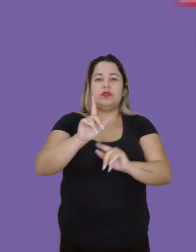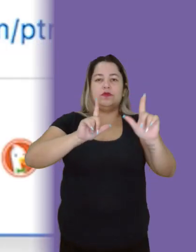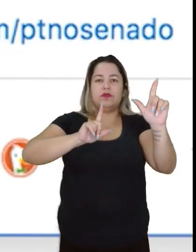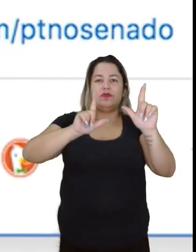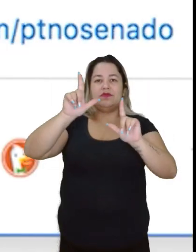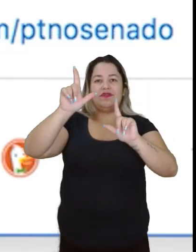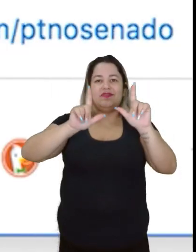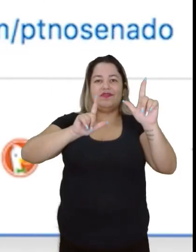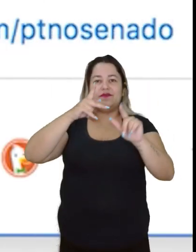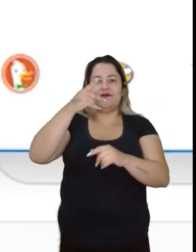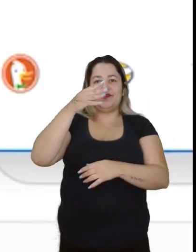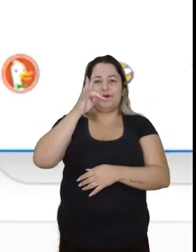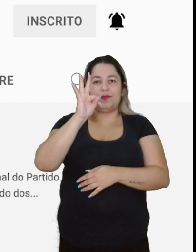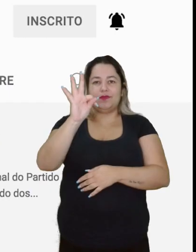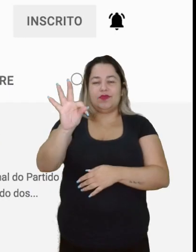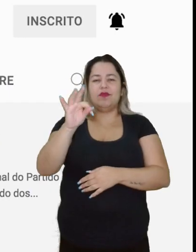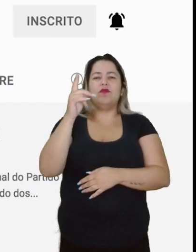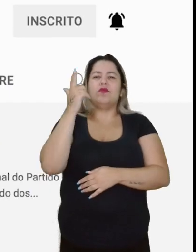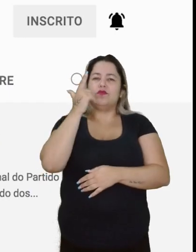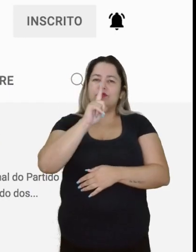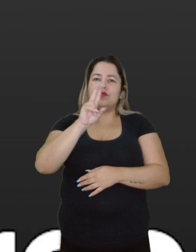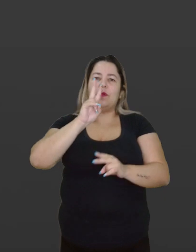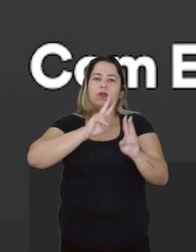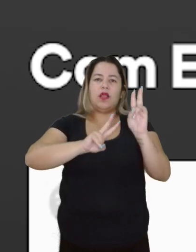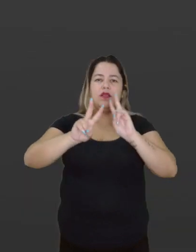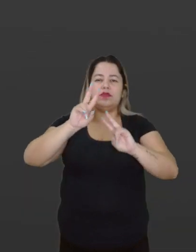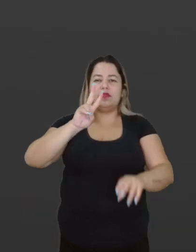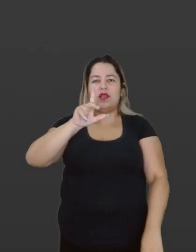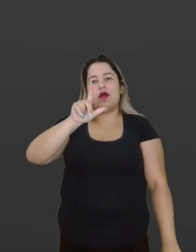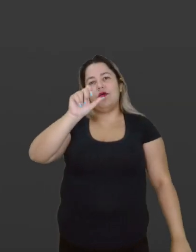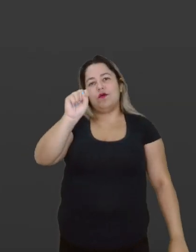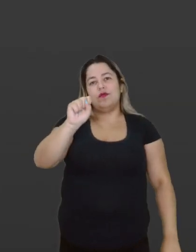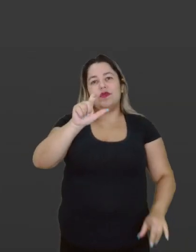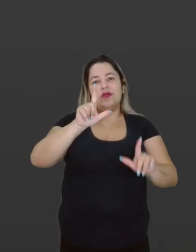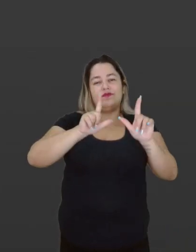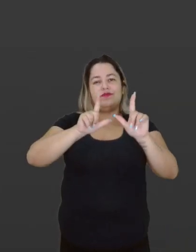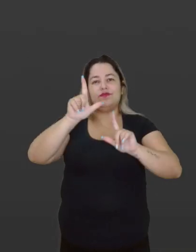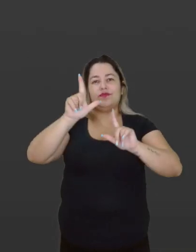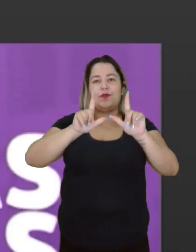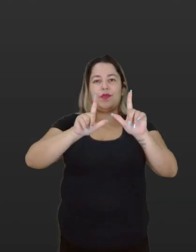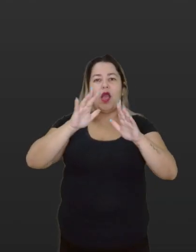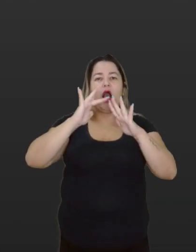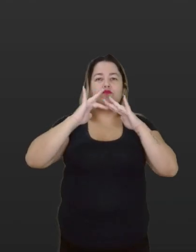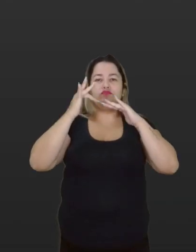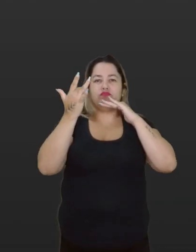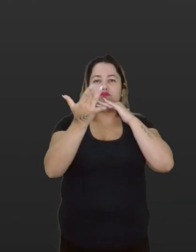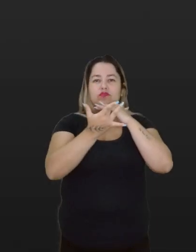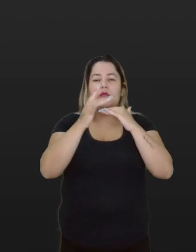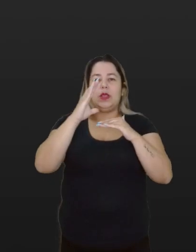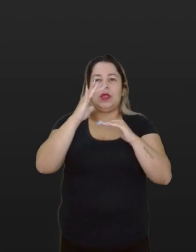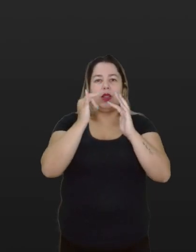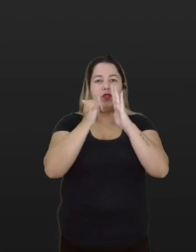PT. Reveja essa e outras aulas na playlist TV Elas por Elas Formação, no canal